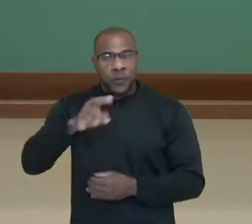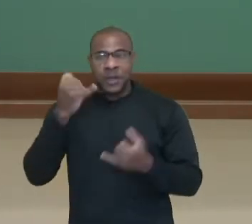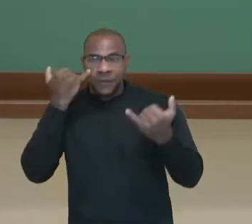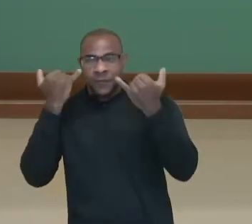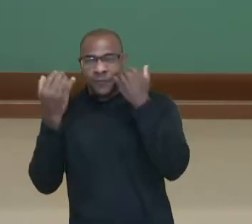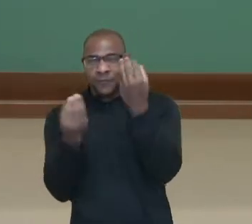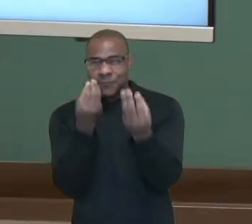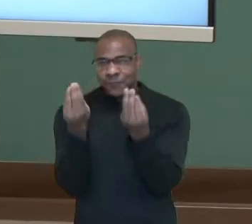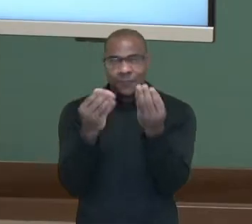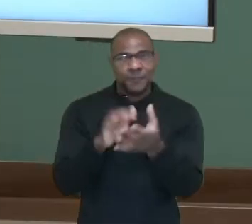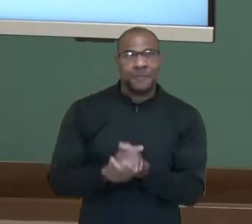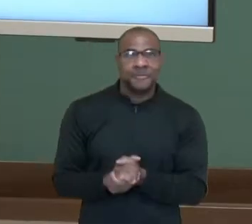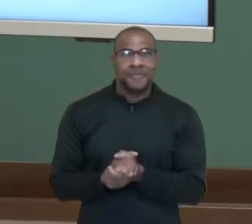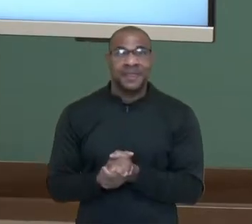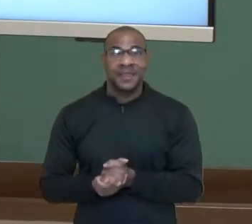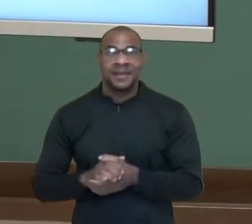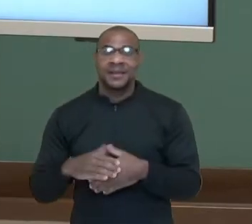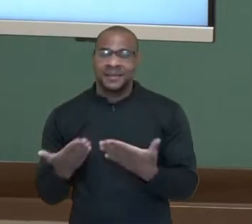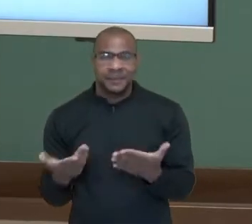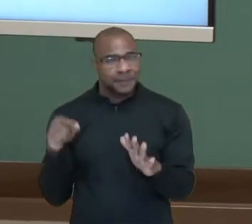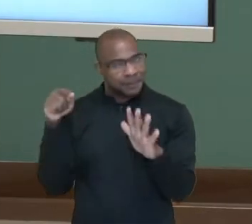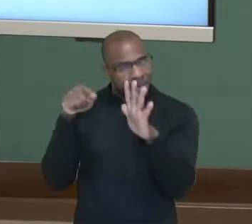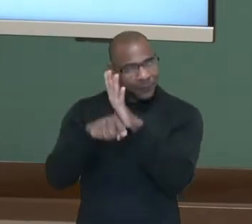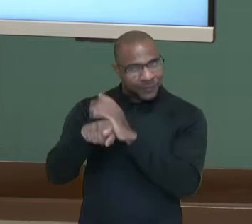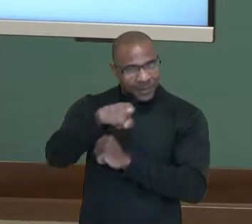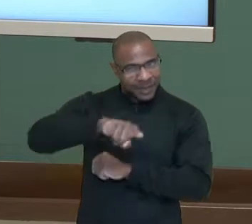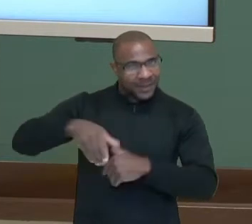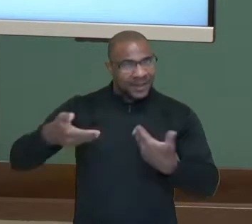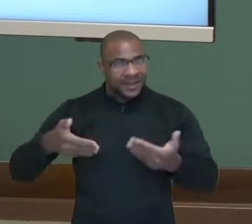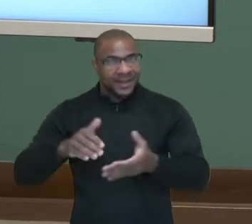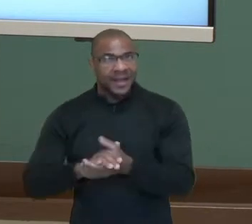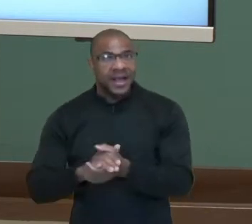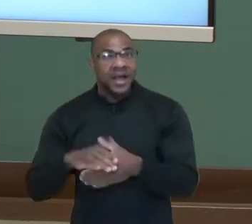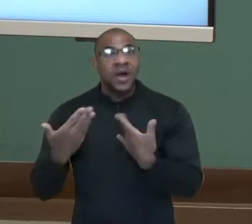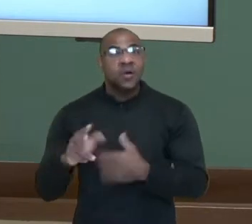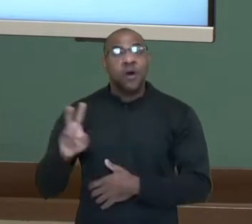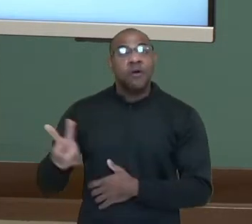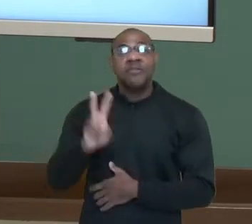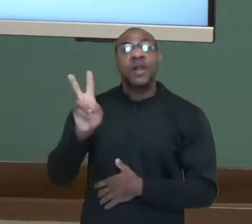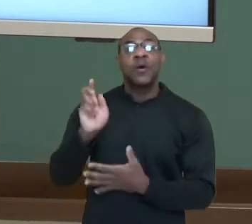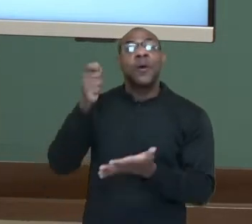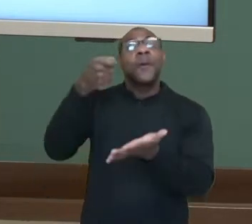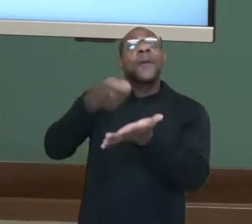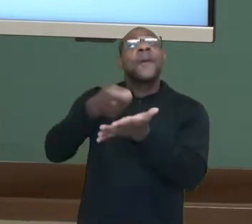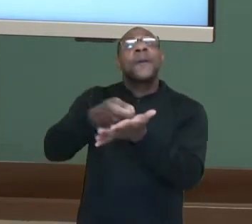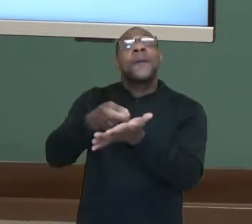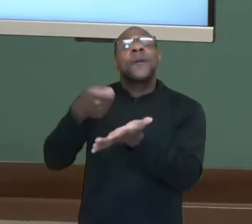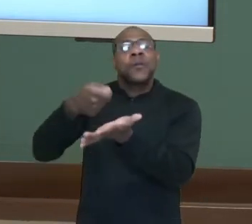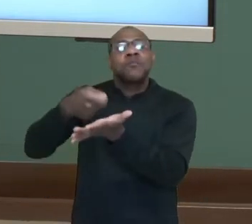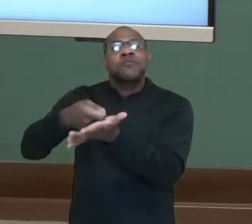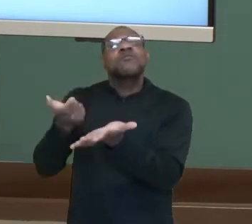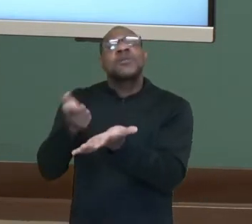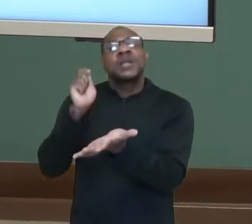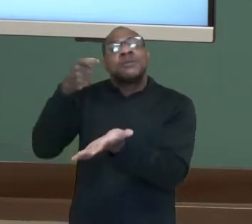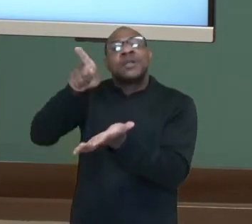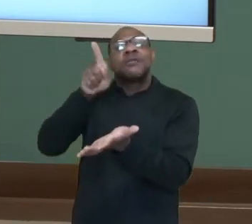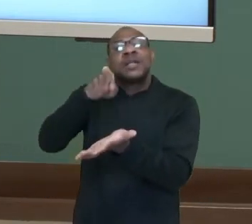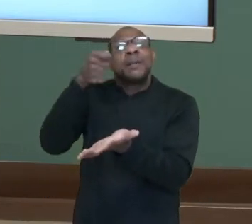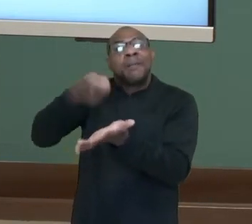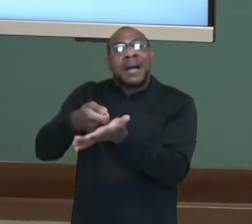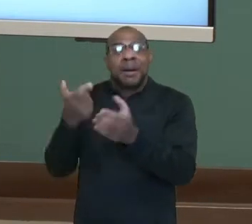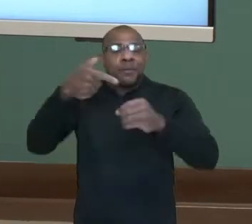matemática. Vou perguntar para você. Qual o valor cobrado para abastecer o tanque de combustível de um